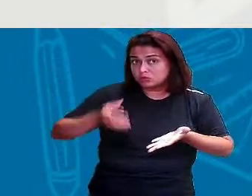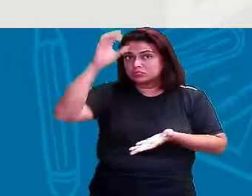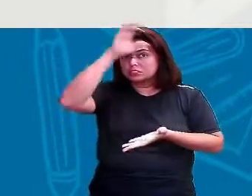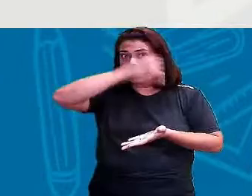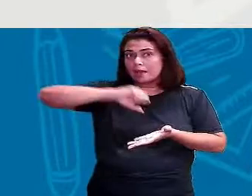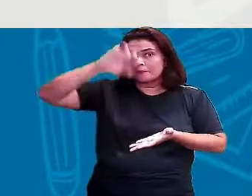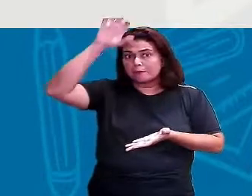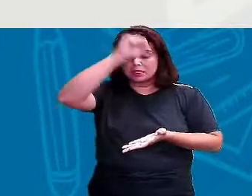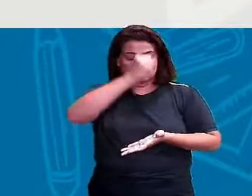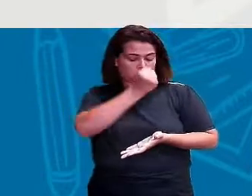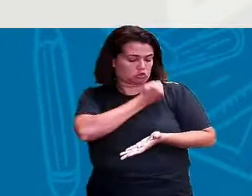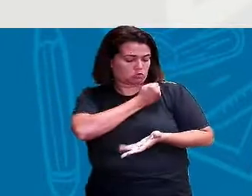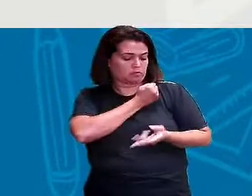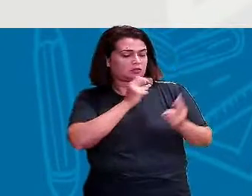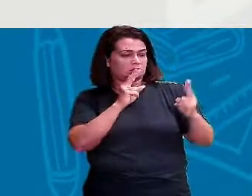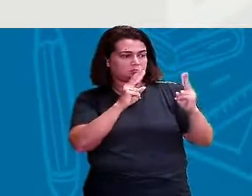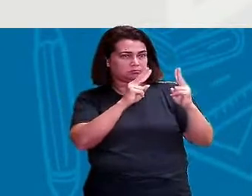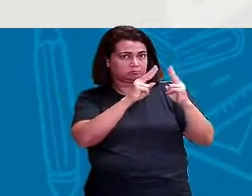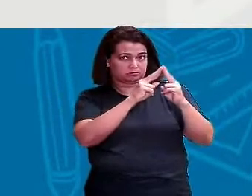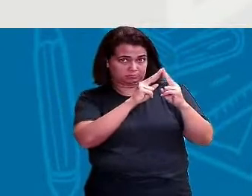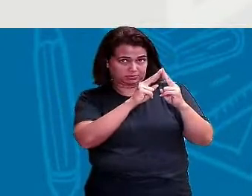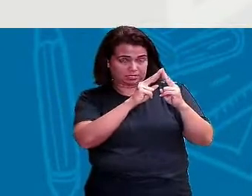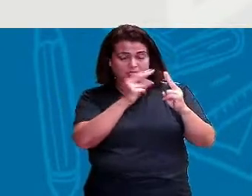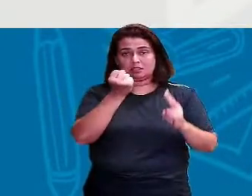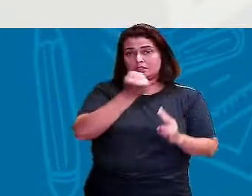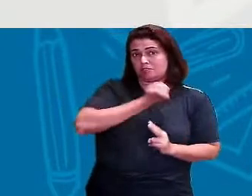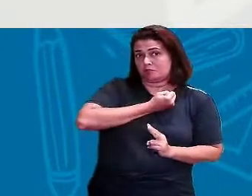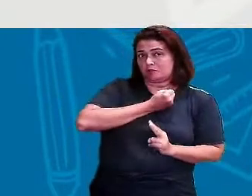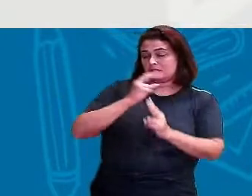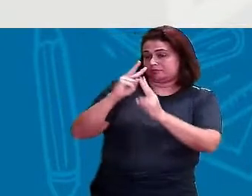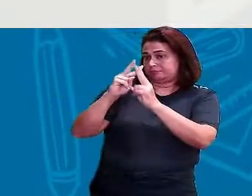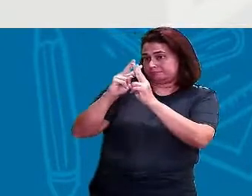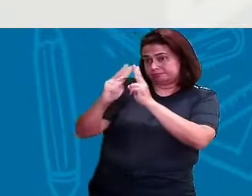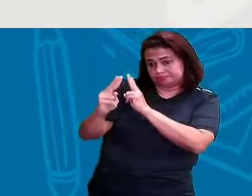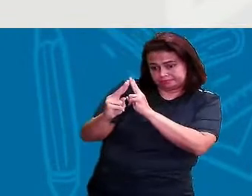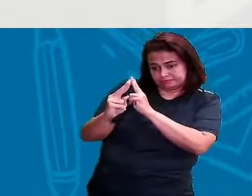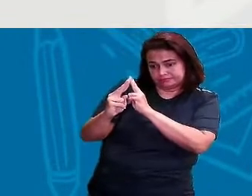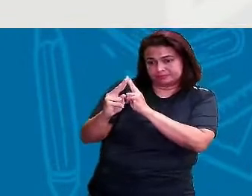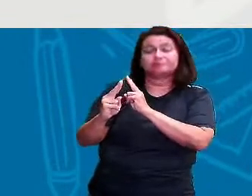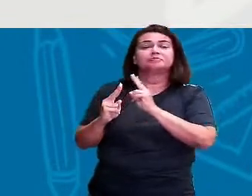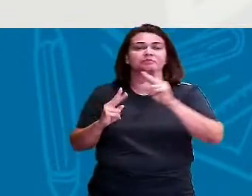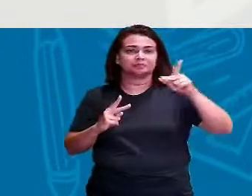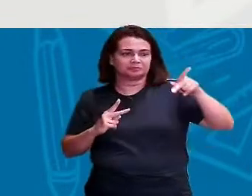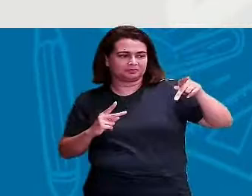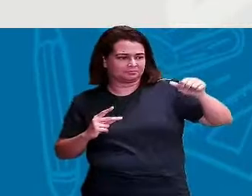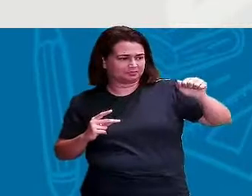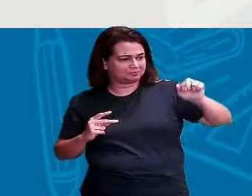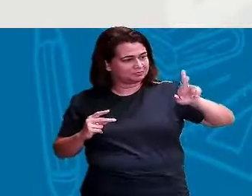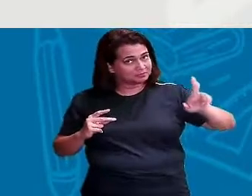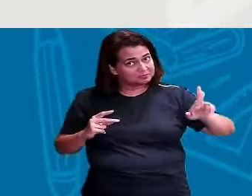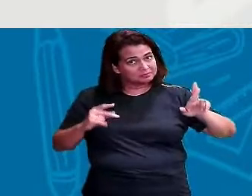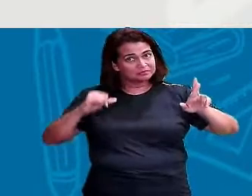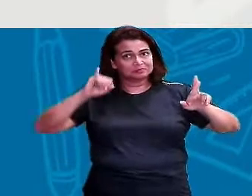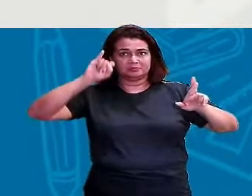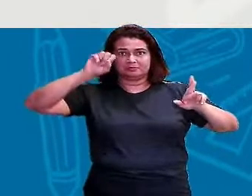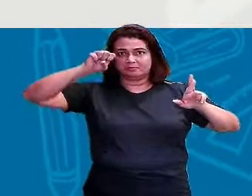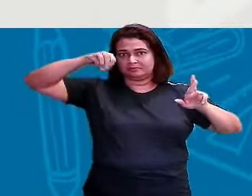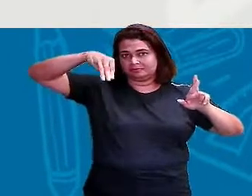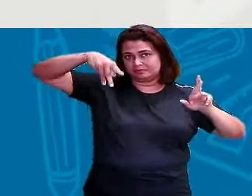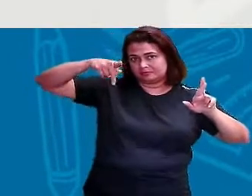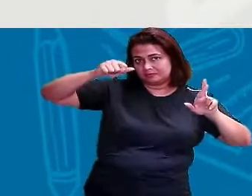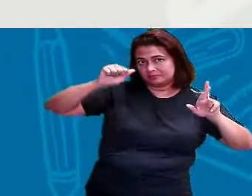são números pares e o que são números ímpares. E vamos estudar um pouquinho mais sobre a reta numérica,